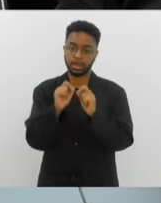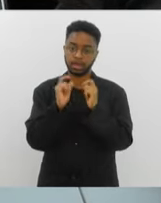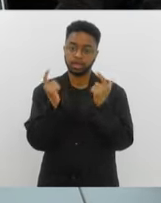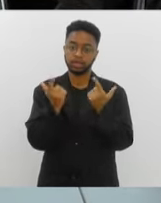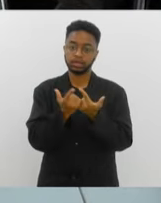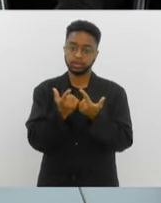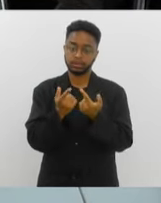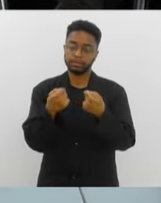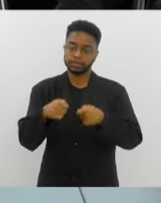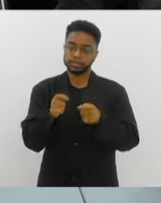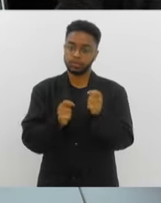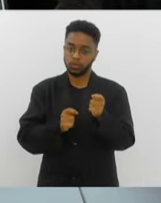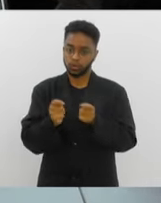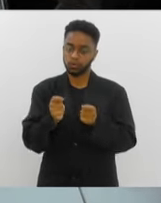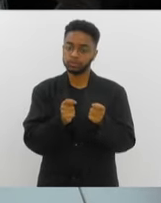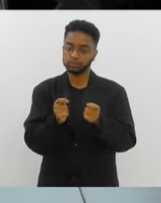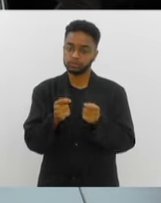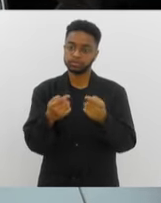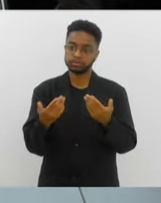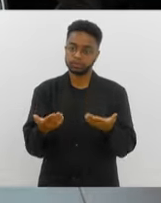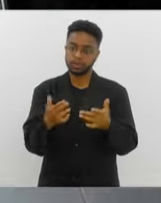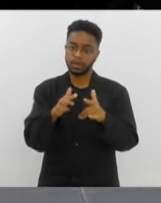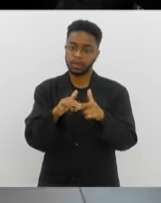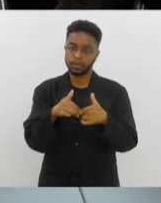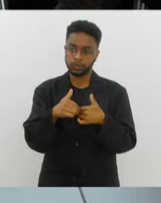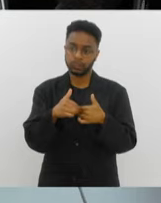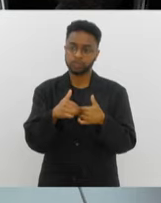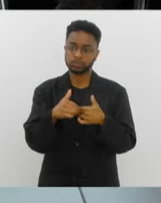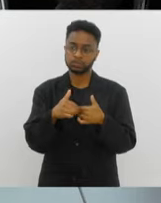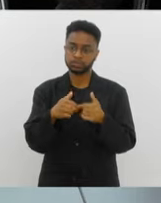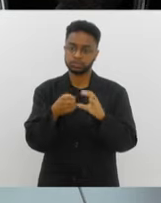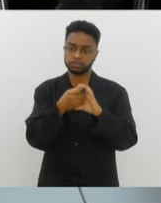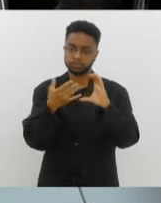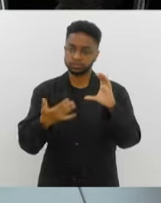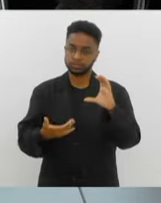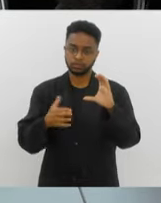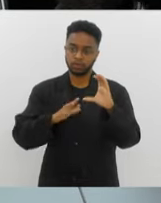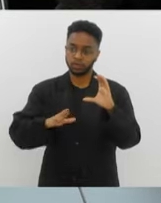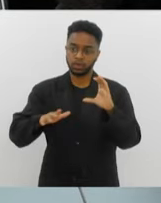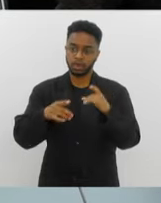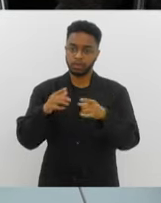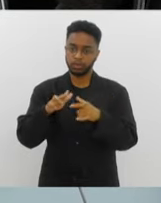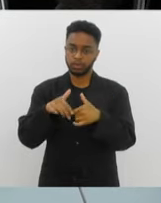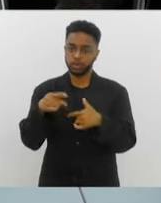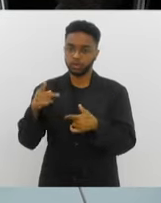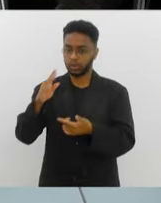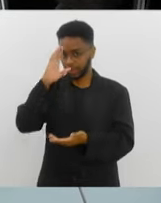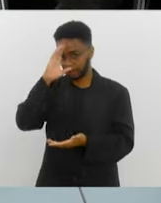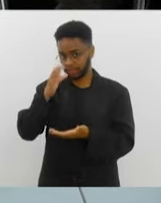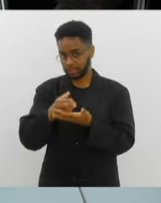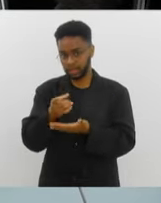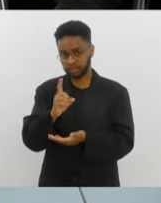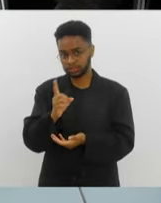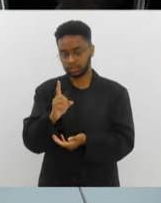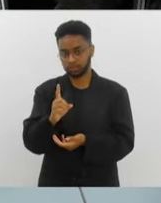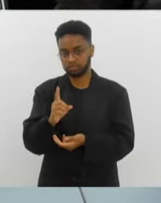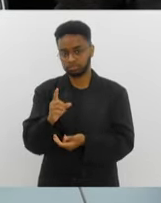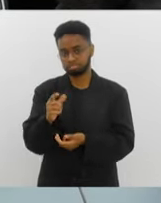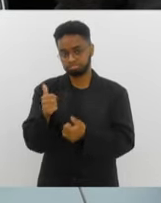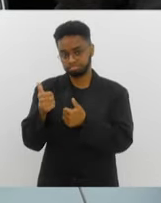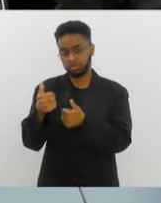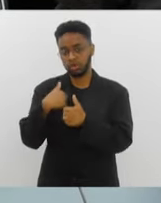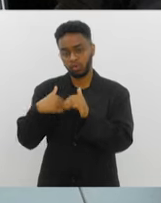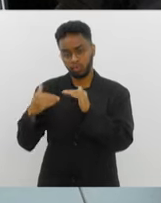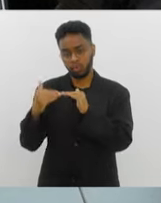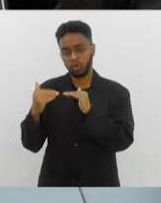esse controle. É pela essa nuance, não pela sua tese, que é válida da gente